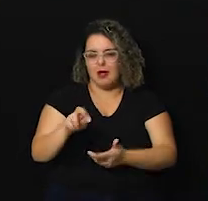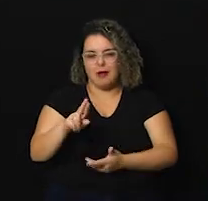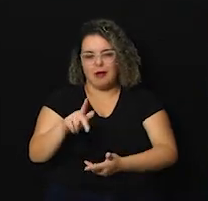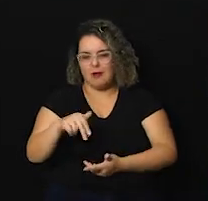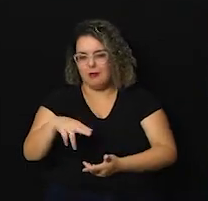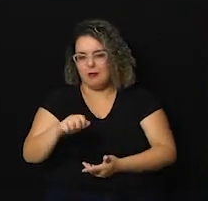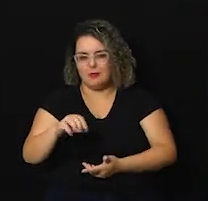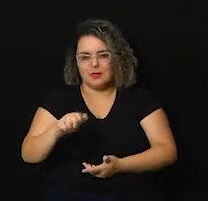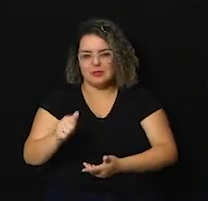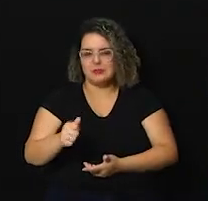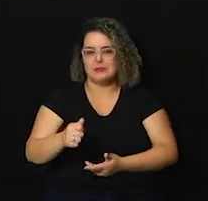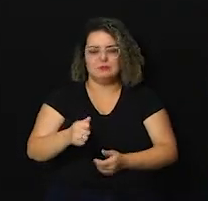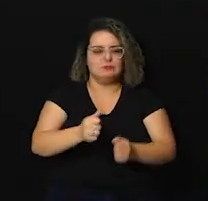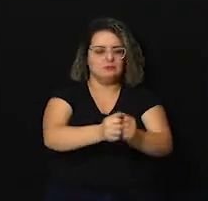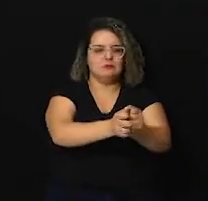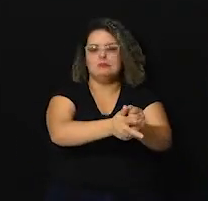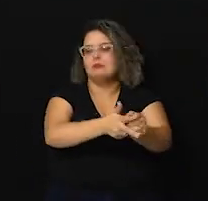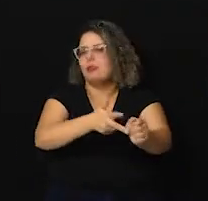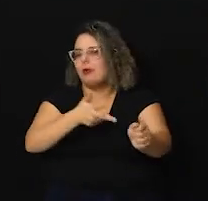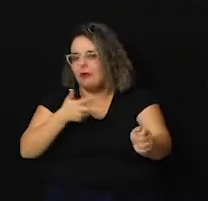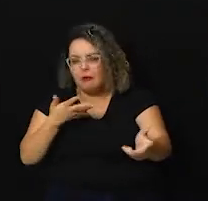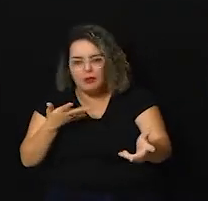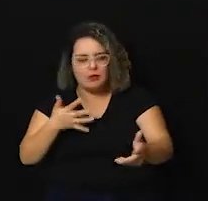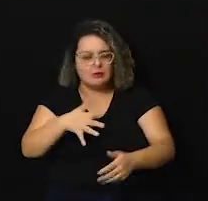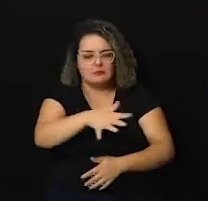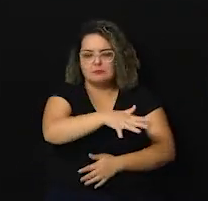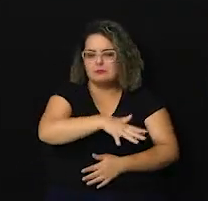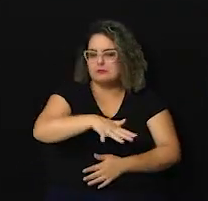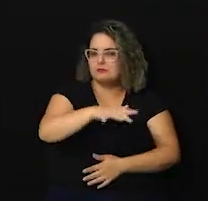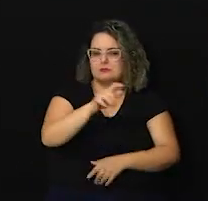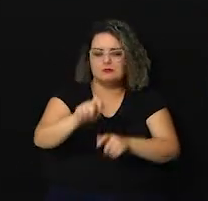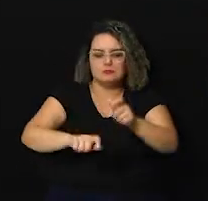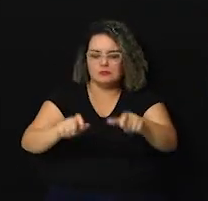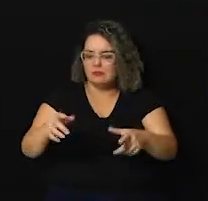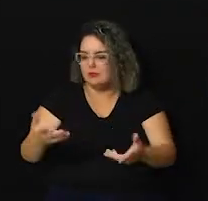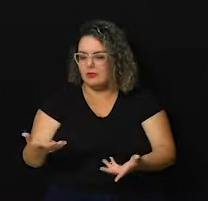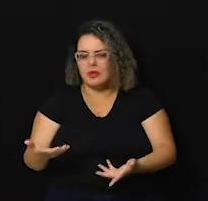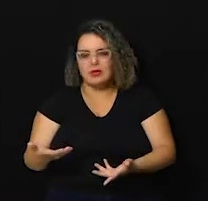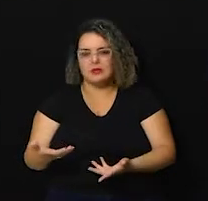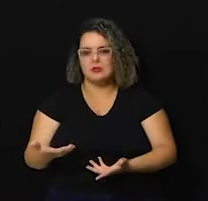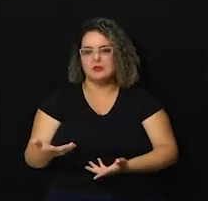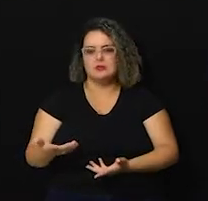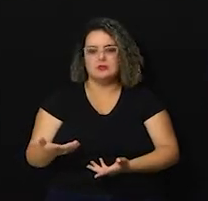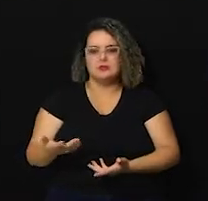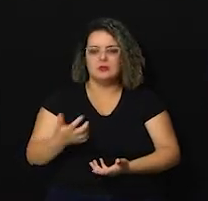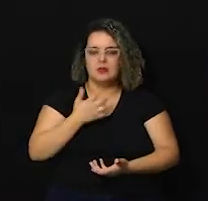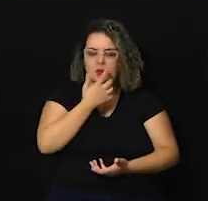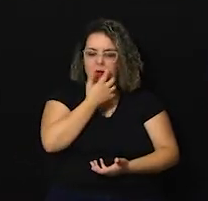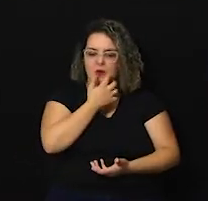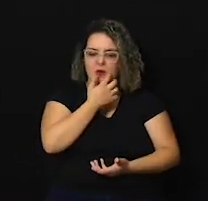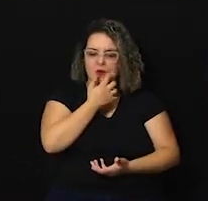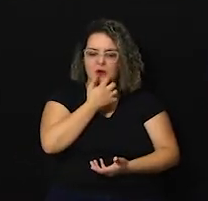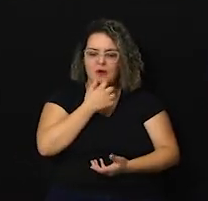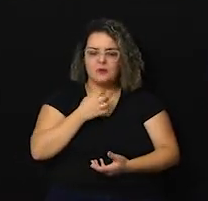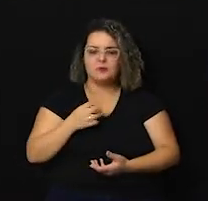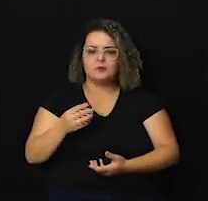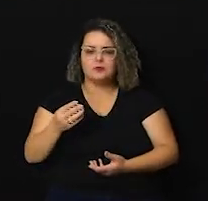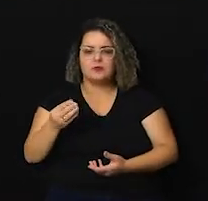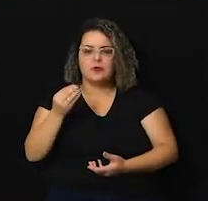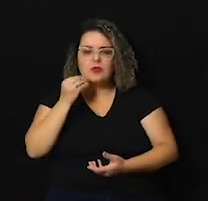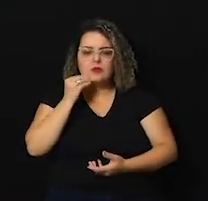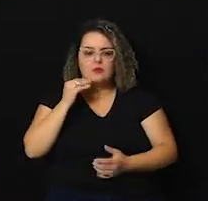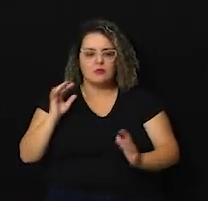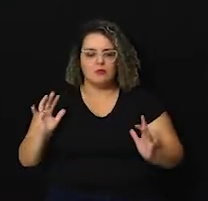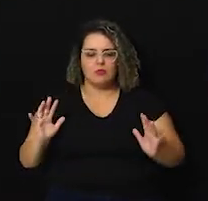de quilombolas, ou terras mesmo que estão na mão de pessoas que ocupam essa terra pacificamente há mais de 40